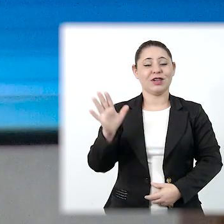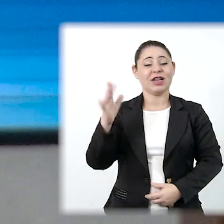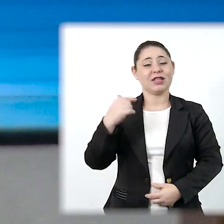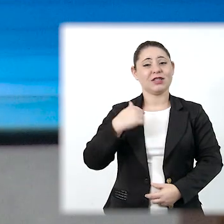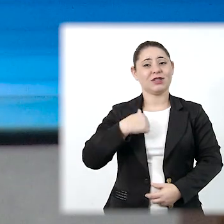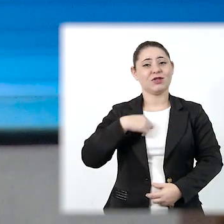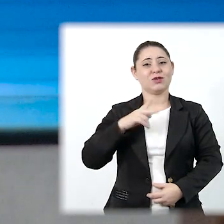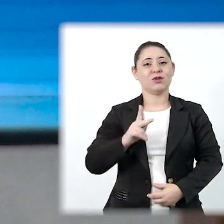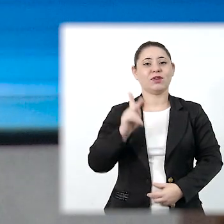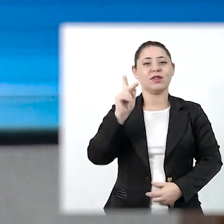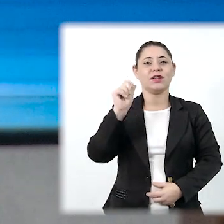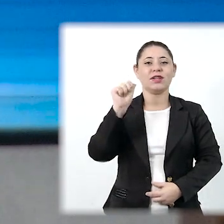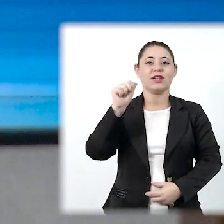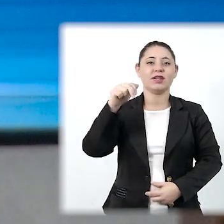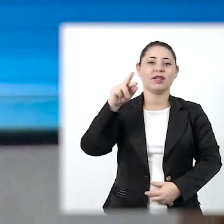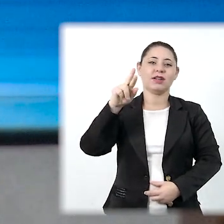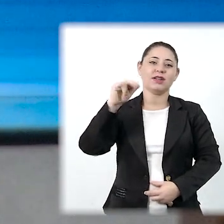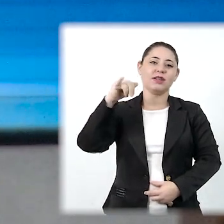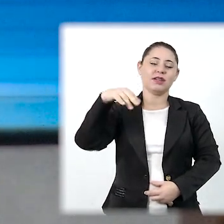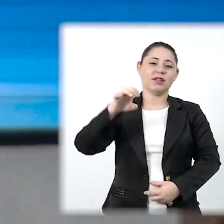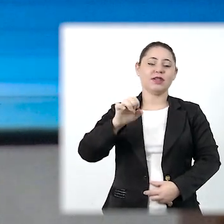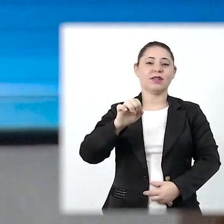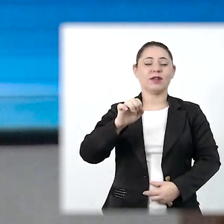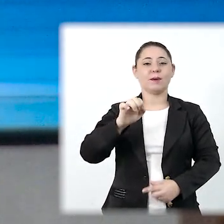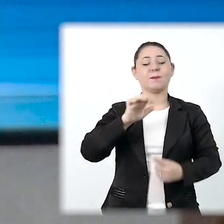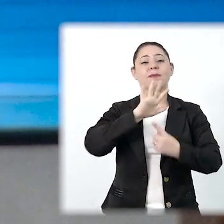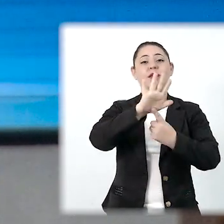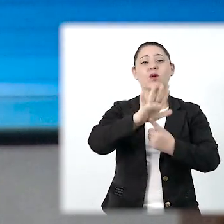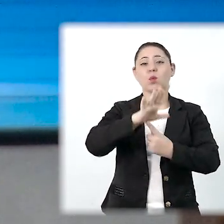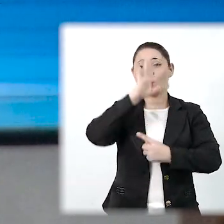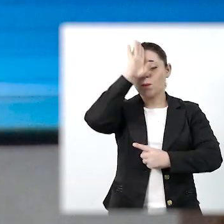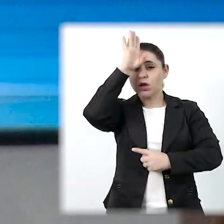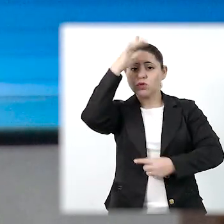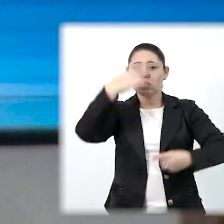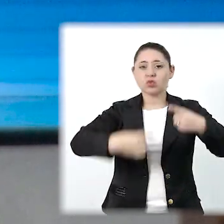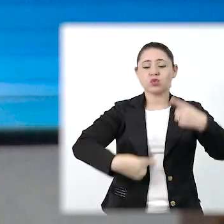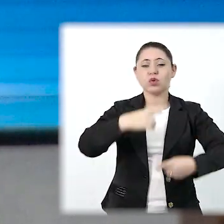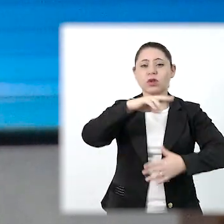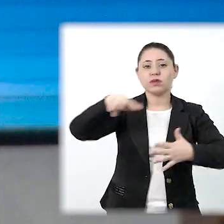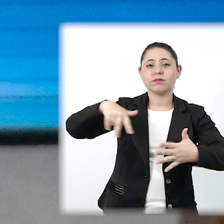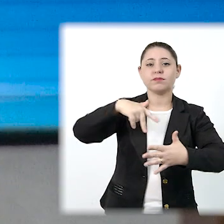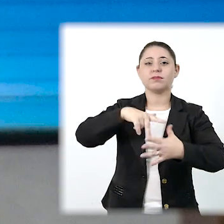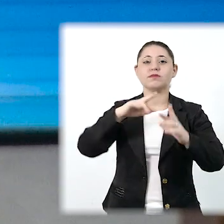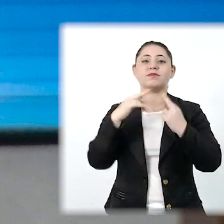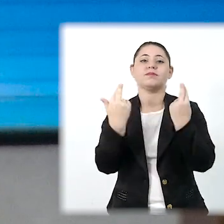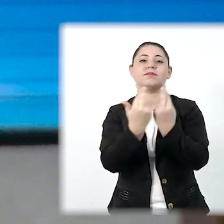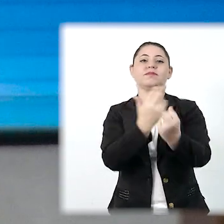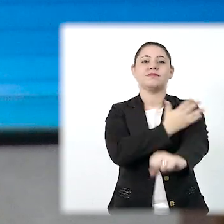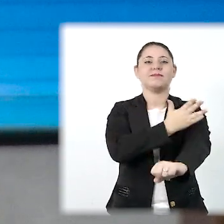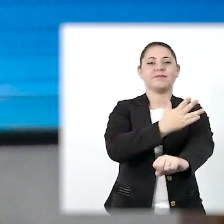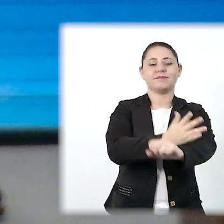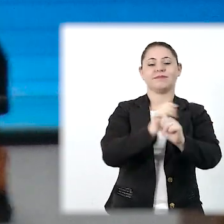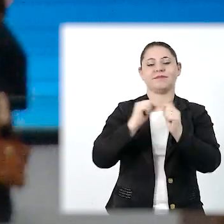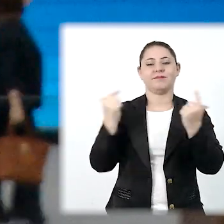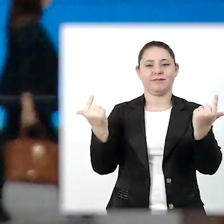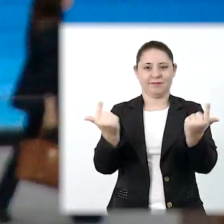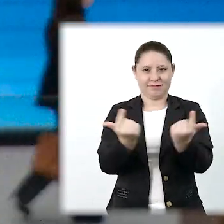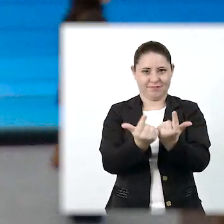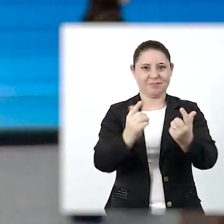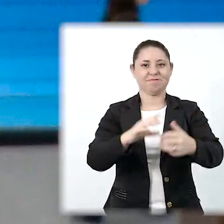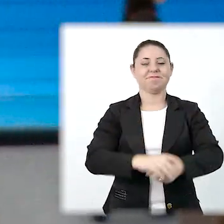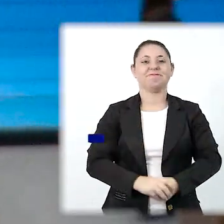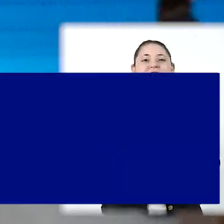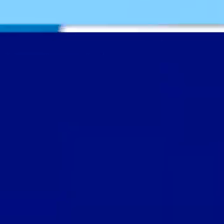Olá, eu sou Karine Cortez e apresento os principais assuntos debatidos na tribuna durante as sessões plenárias da